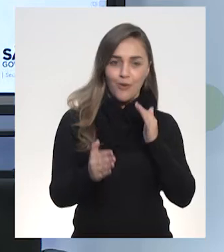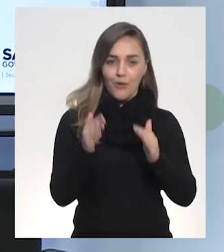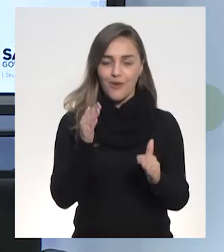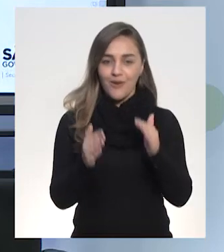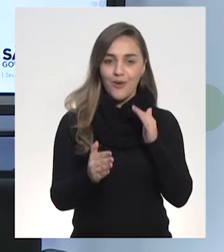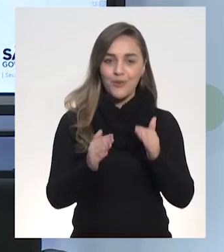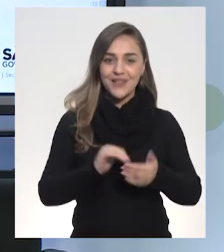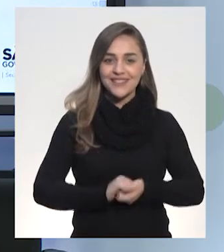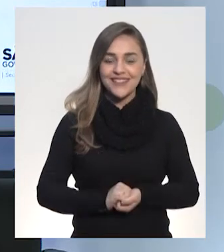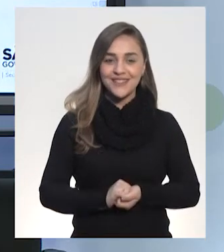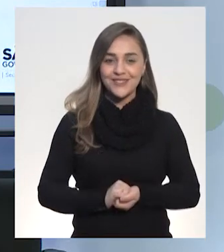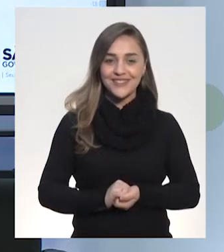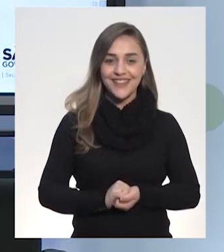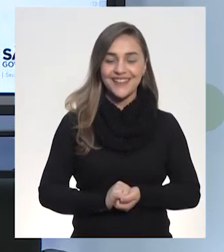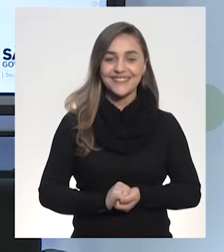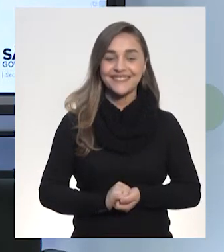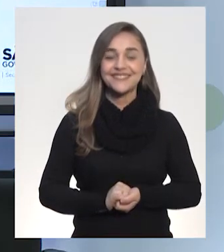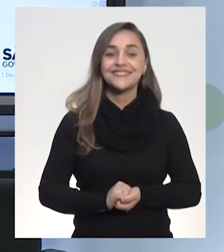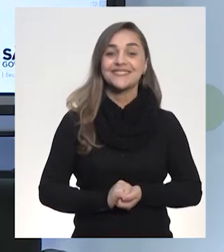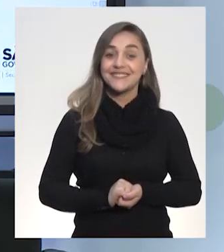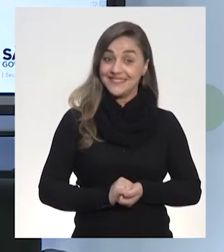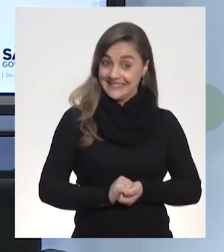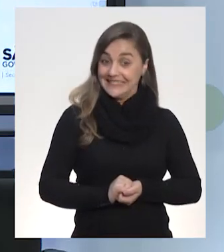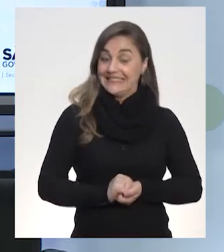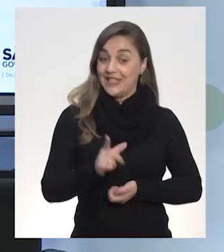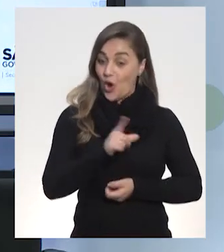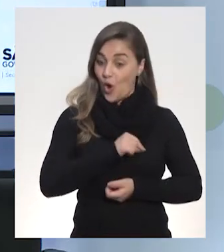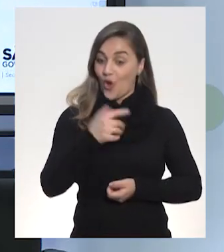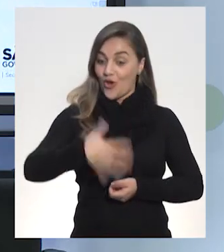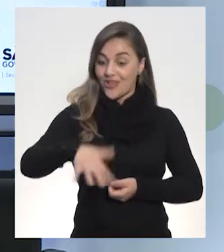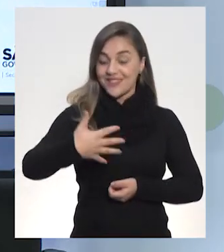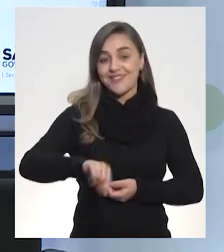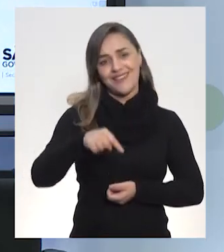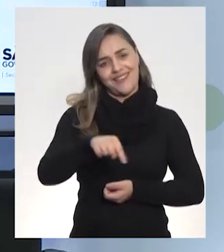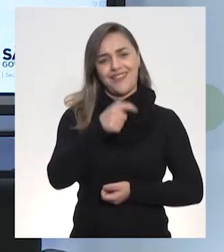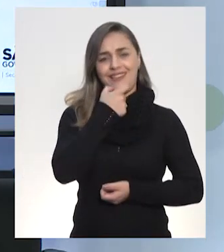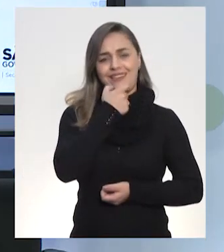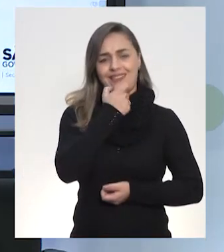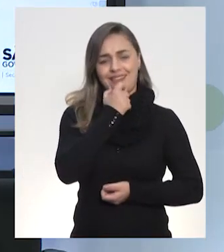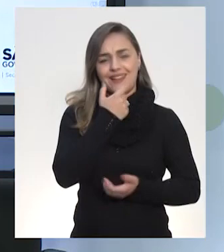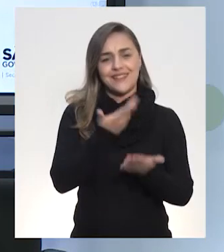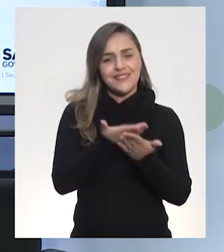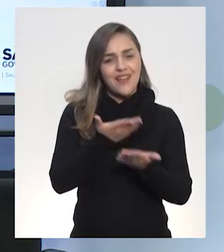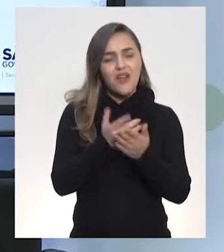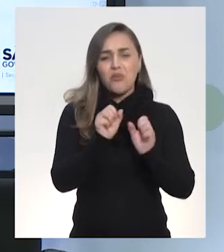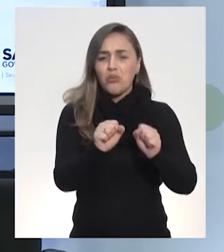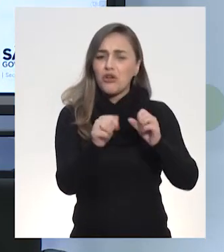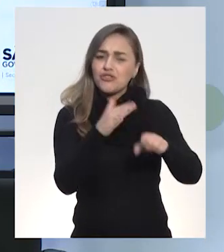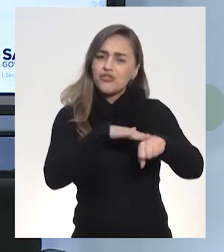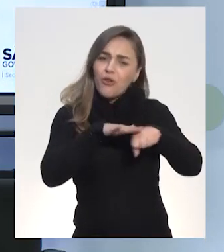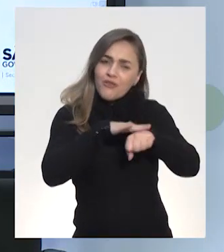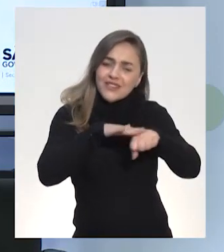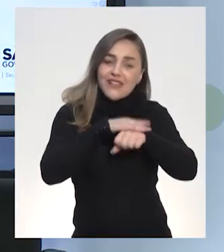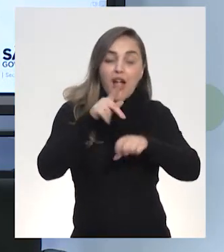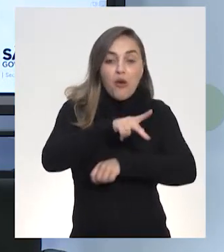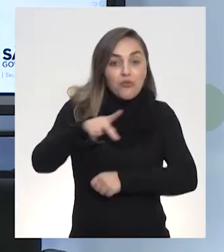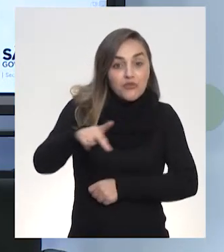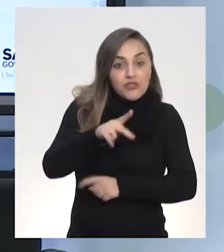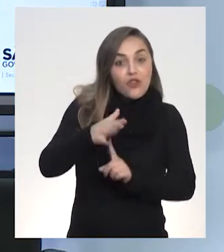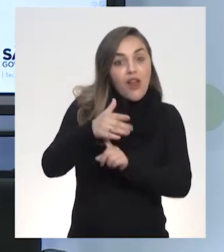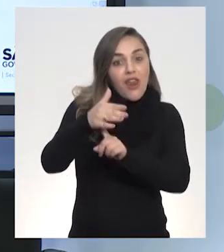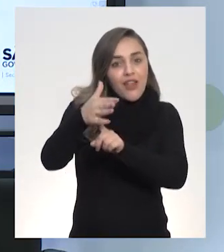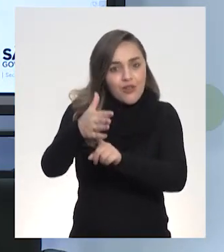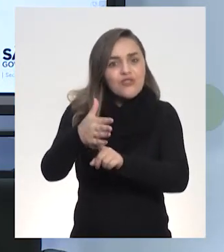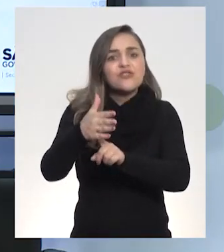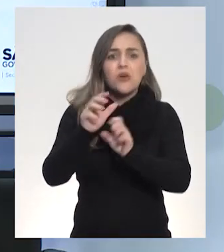muita ambição aqui pra gente, aqui a gente não vai conseguir, porque a aula ainda é de inglês. Mas aí vocês podem conversar ainda com o professor de tecnologia, se vocês quiserem montar